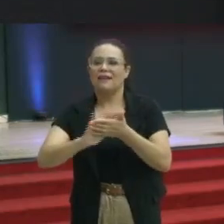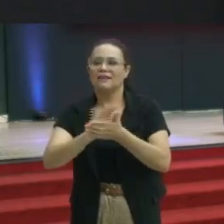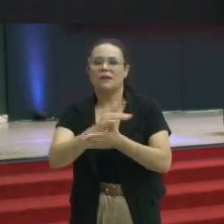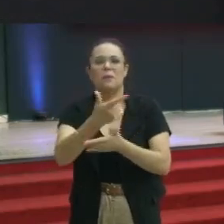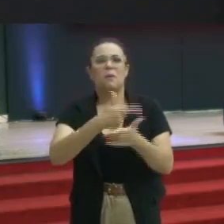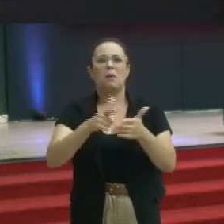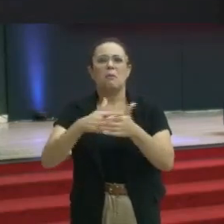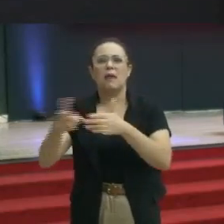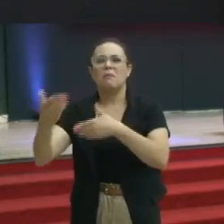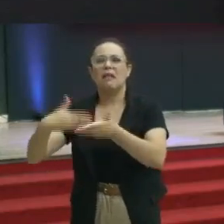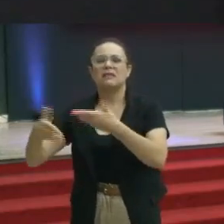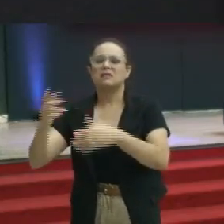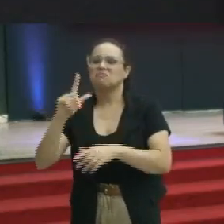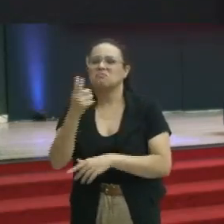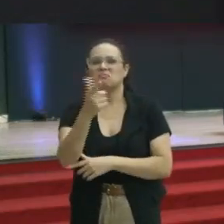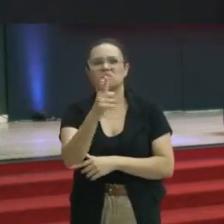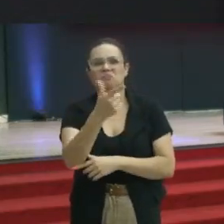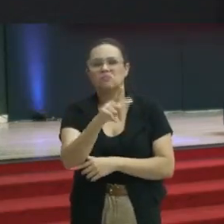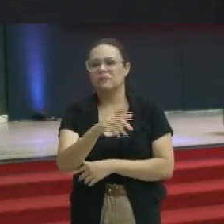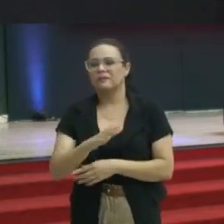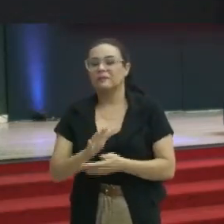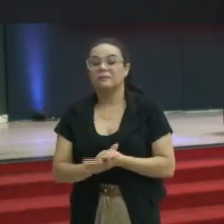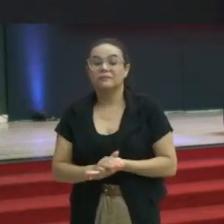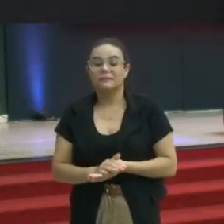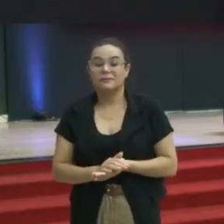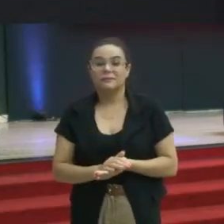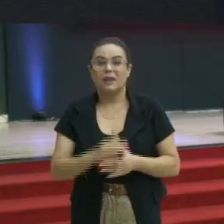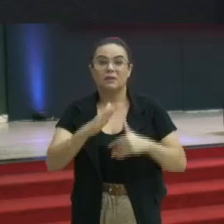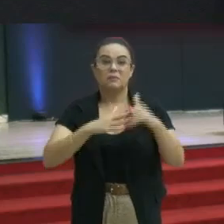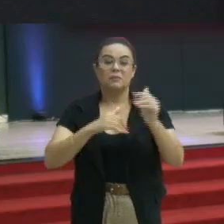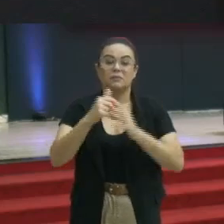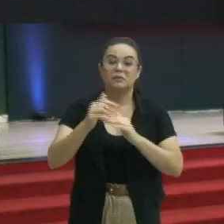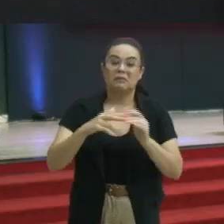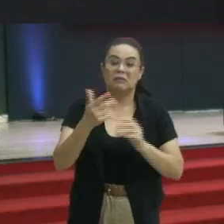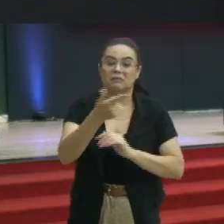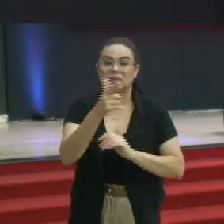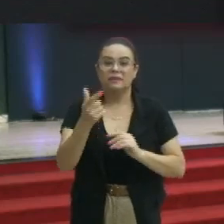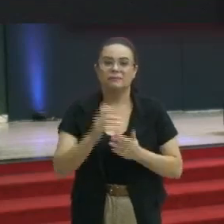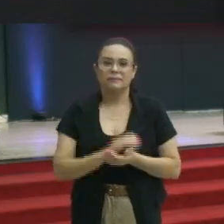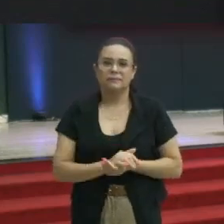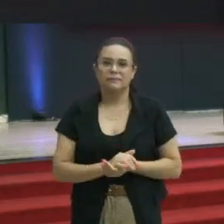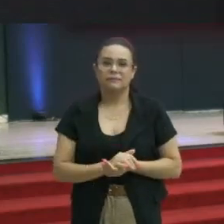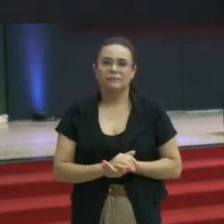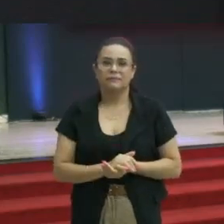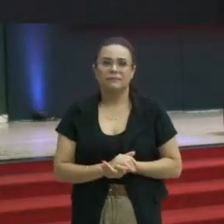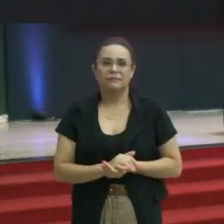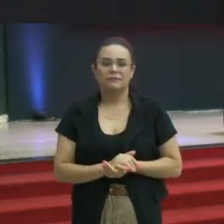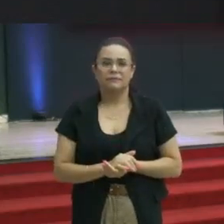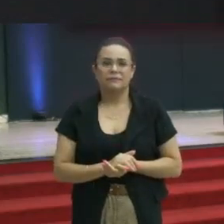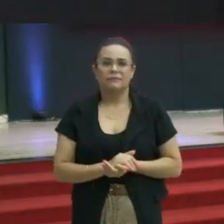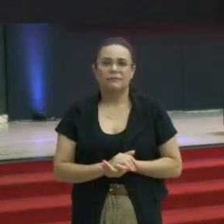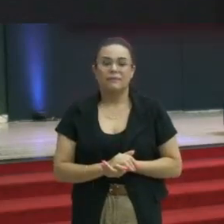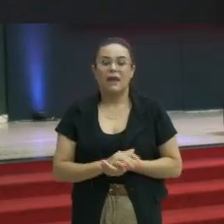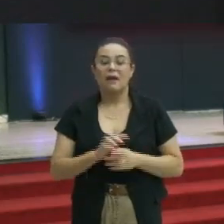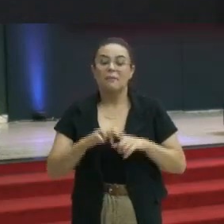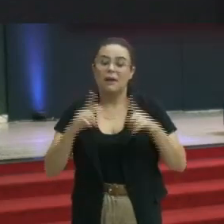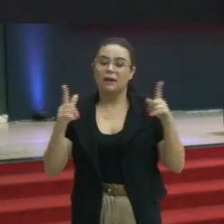de relacionamento, não tem problema profissional. Todos aqui têm